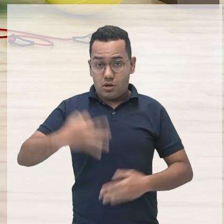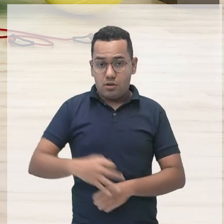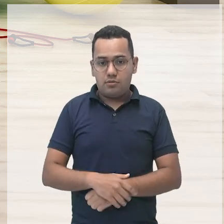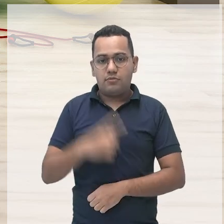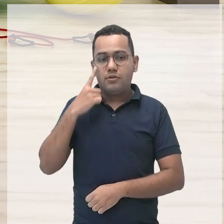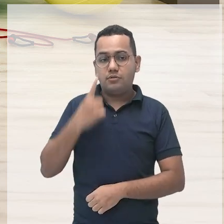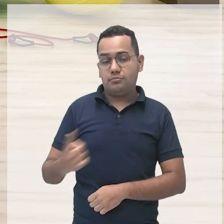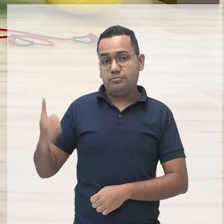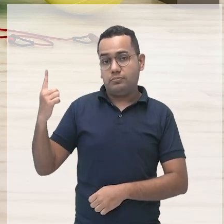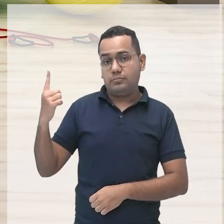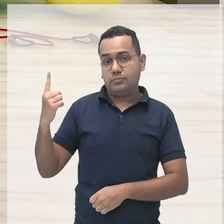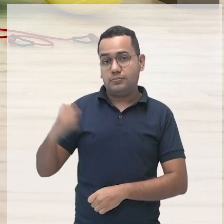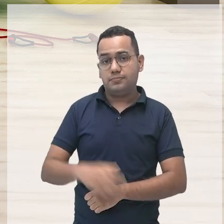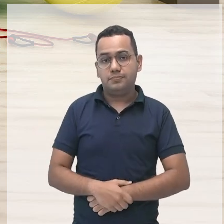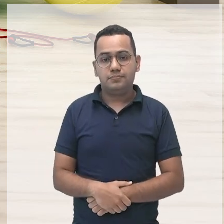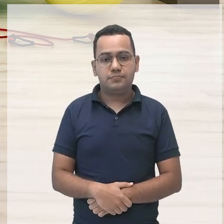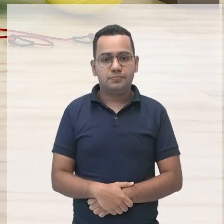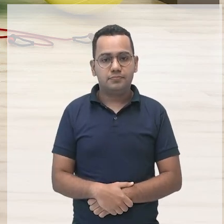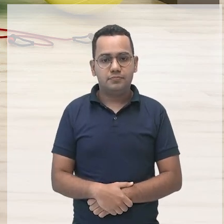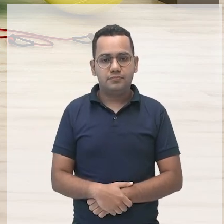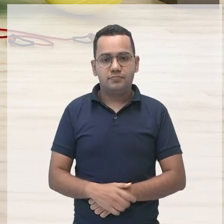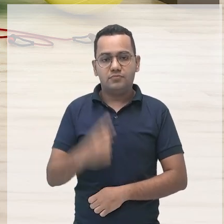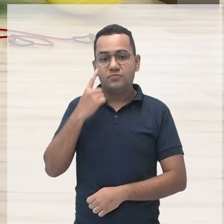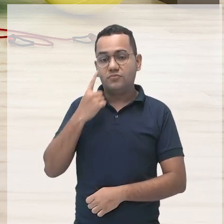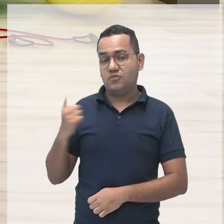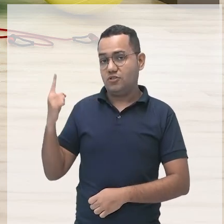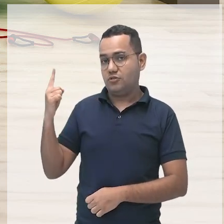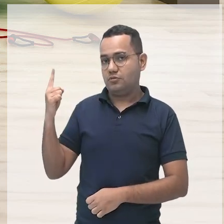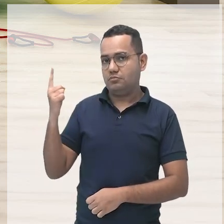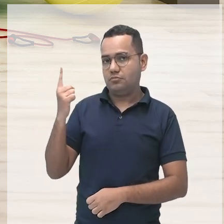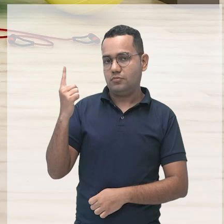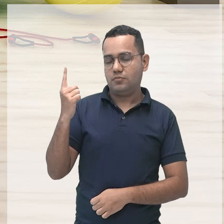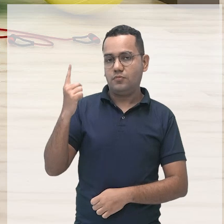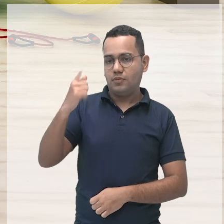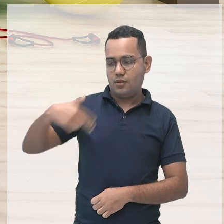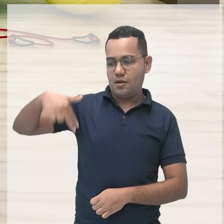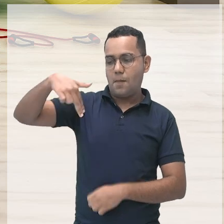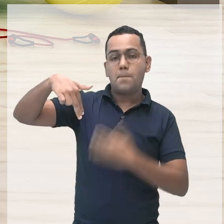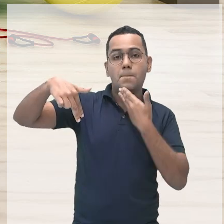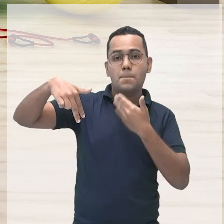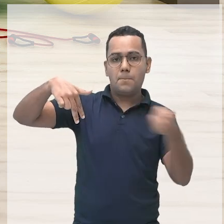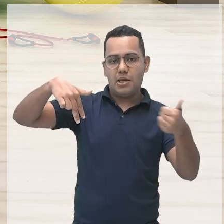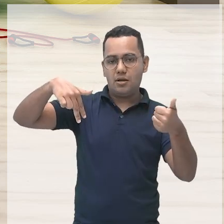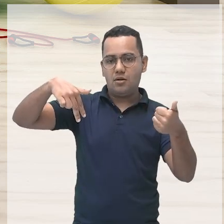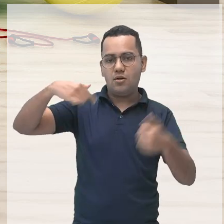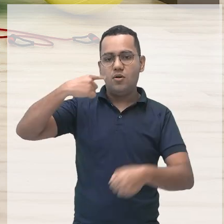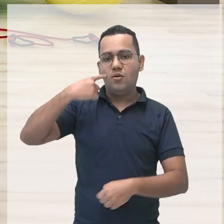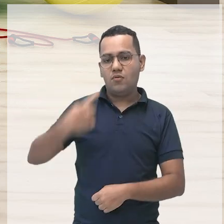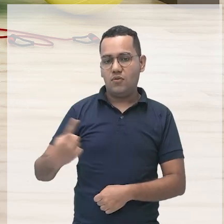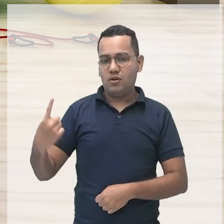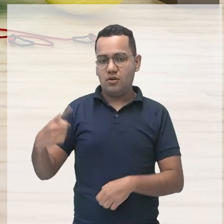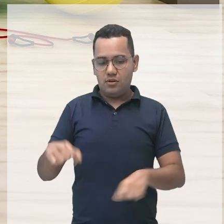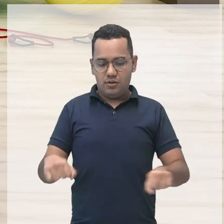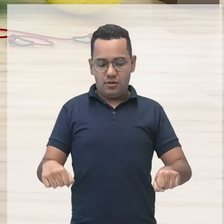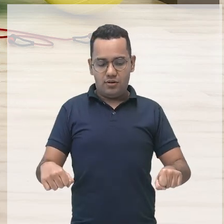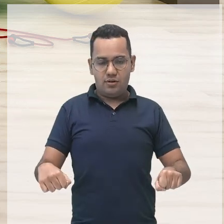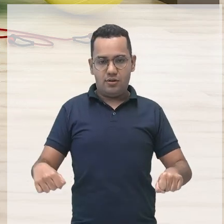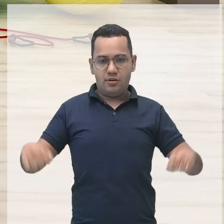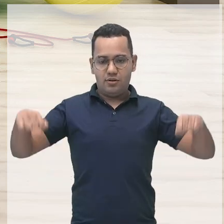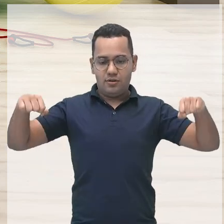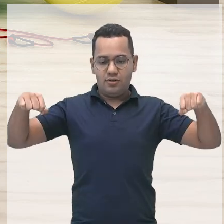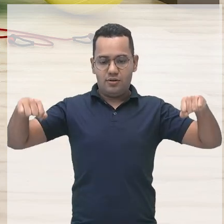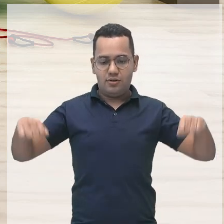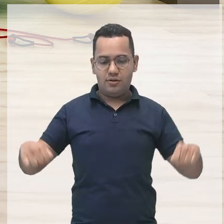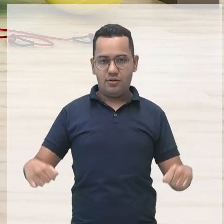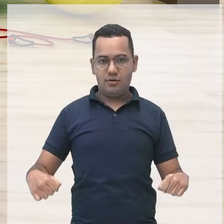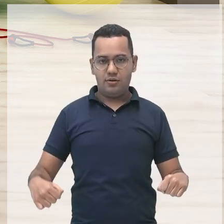sobe e volta. Deixa eu mostrar aqui de ladinho para vocês verem que eu posiciono meu braço um pouquinho mais à frente e vou aqui, ó,